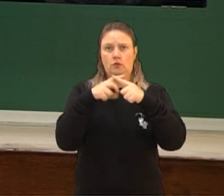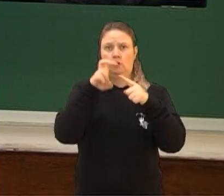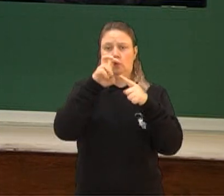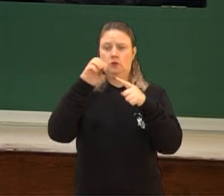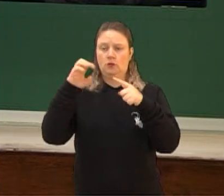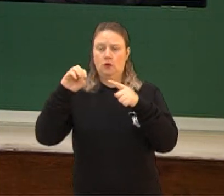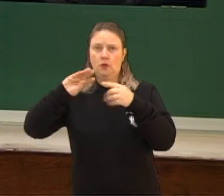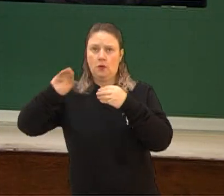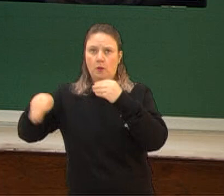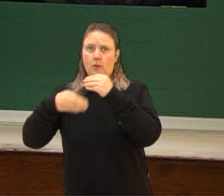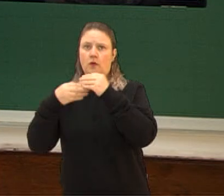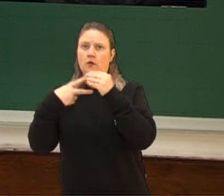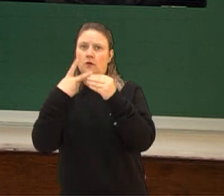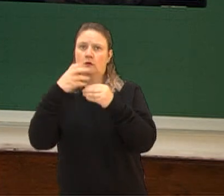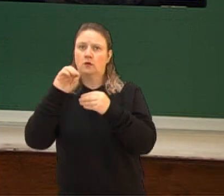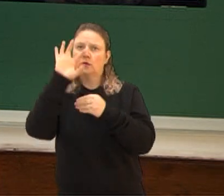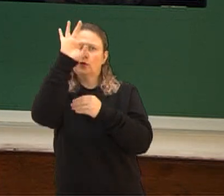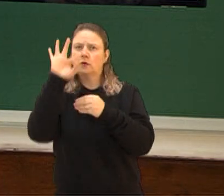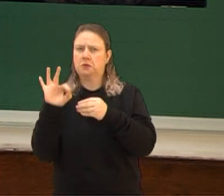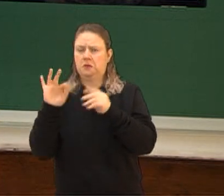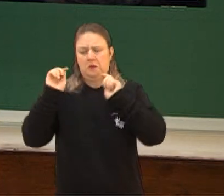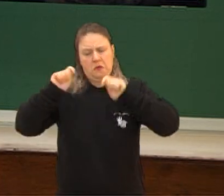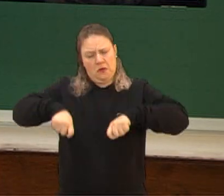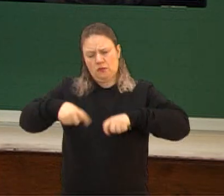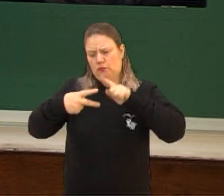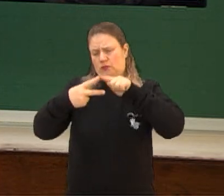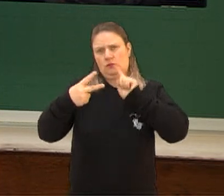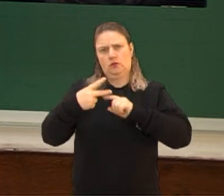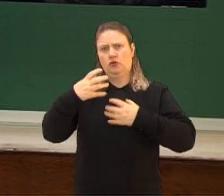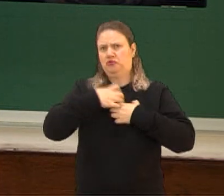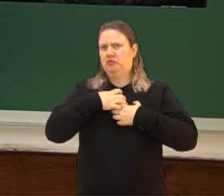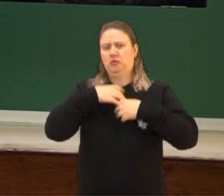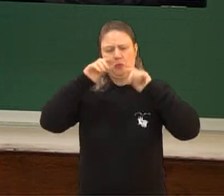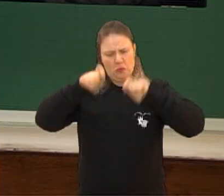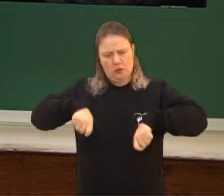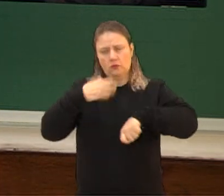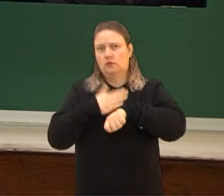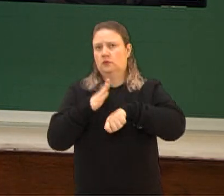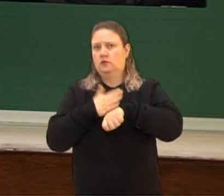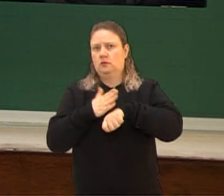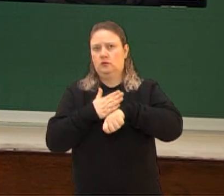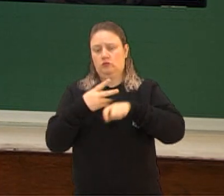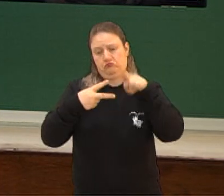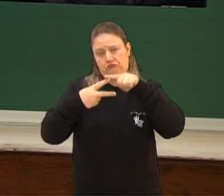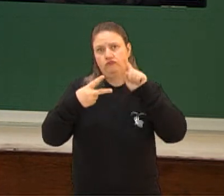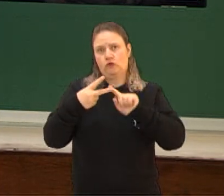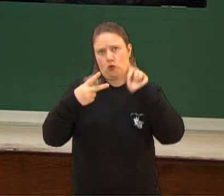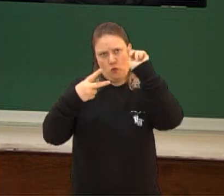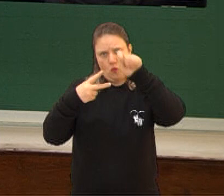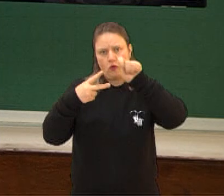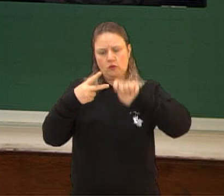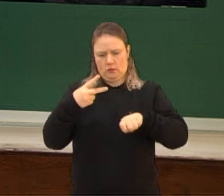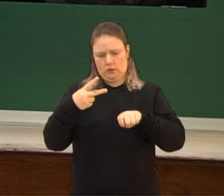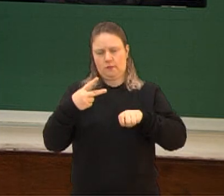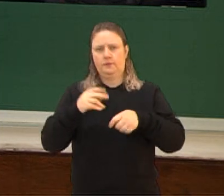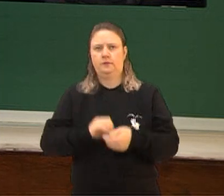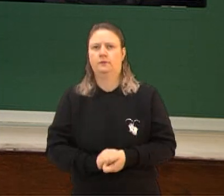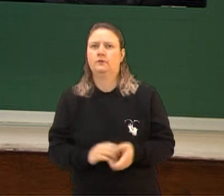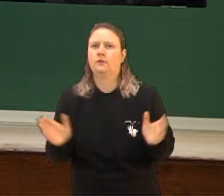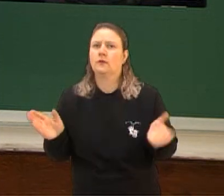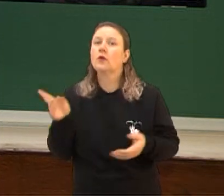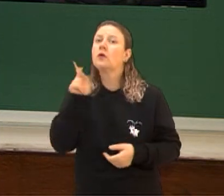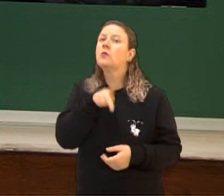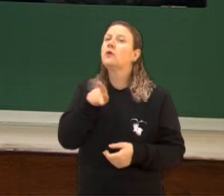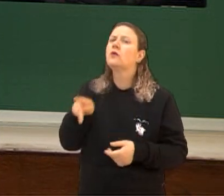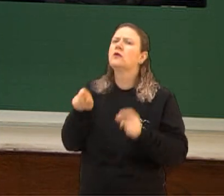acrescentar 20%. Tanto faz. Tanto faz. Você poderia qualquer um dos 2 caminhos. O caminho seguido pelo professor aqui